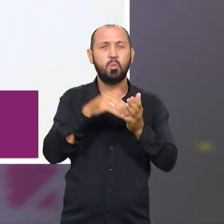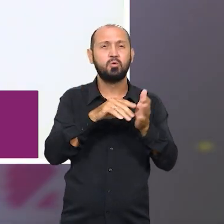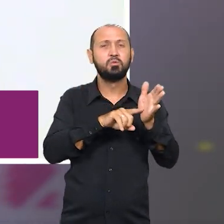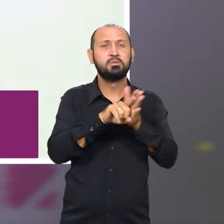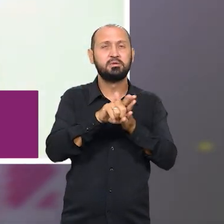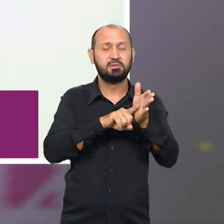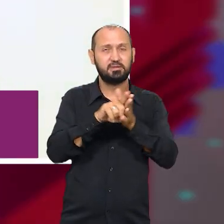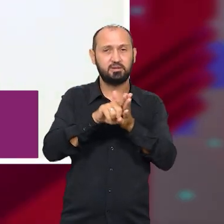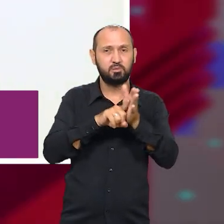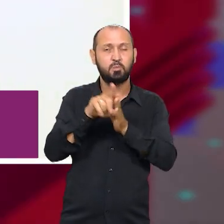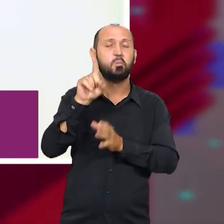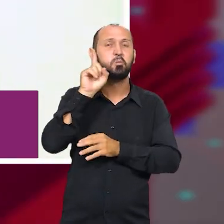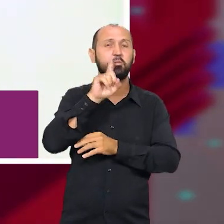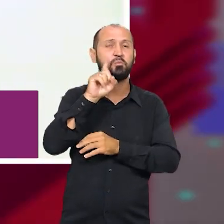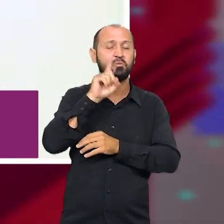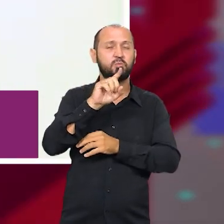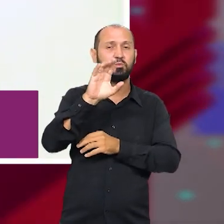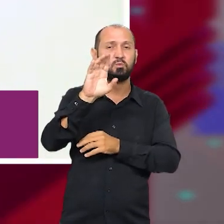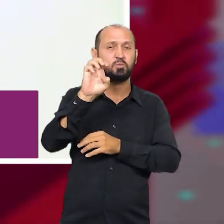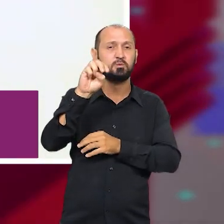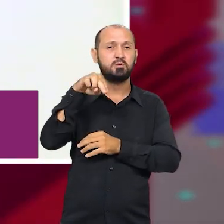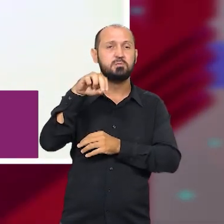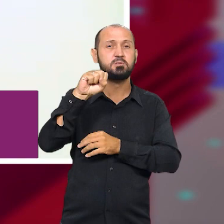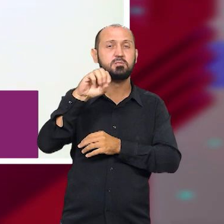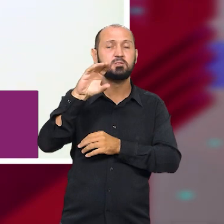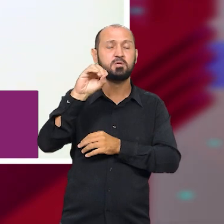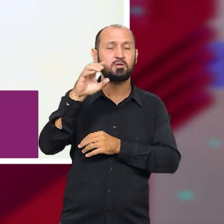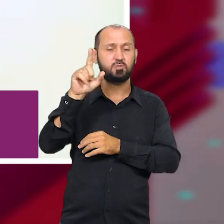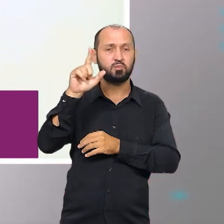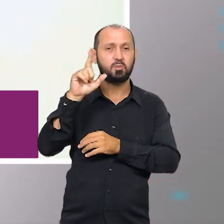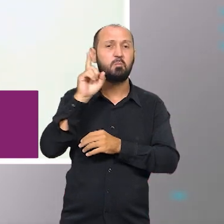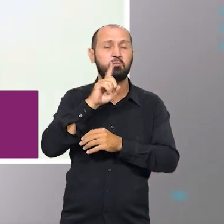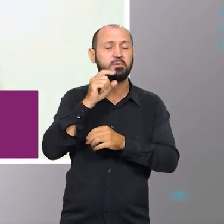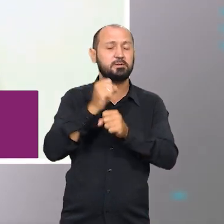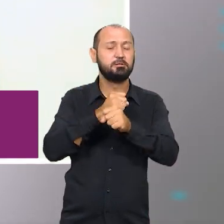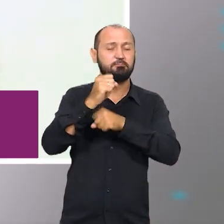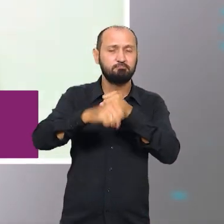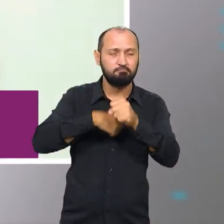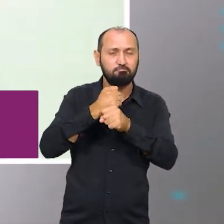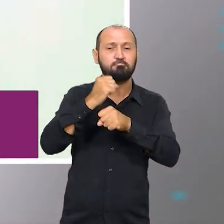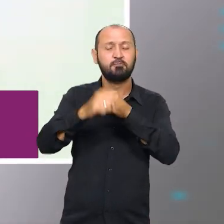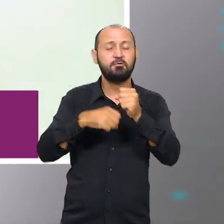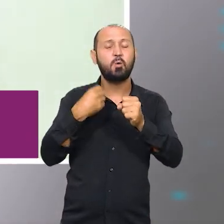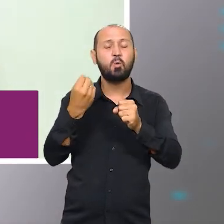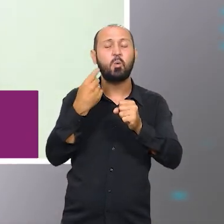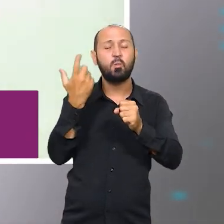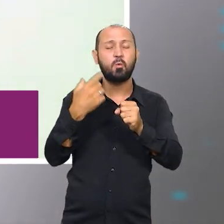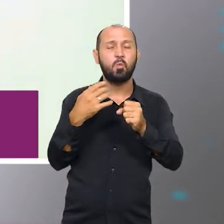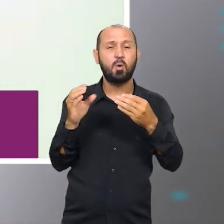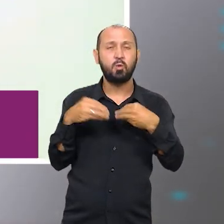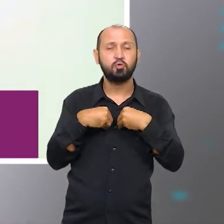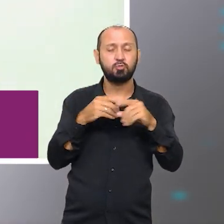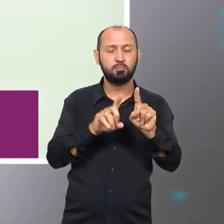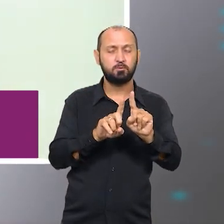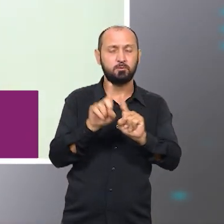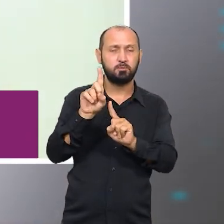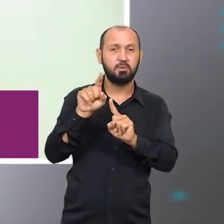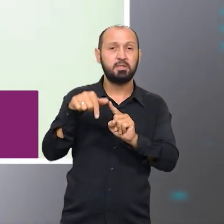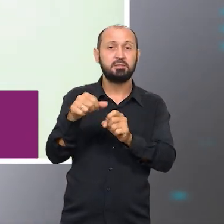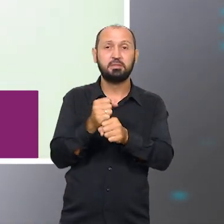vamos dizer assim, censo nos Estados Unidos, que é um organismo mundial que acompanha ano a ano o crescimento do